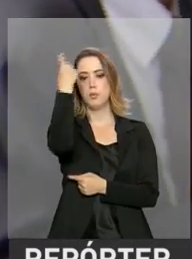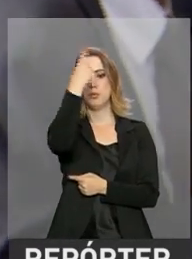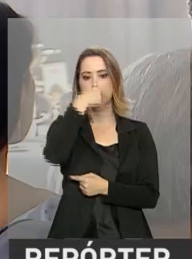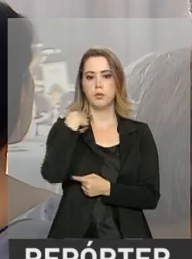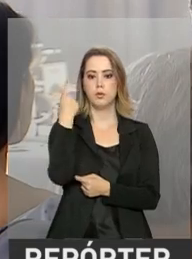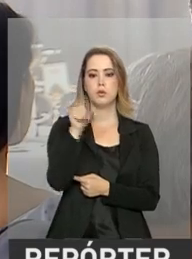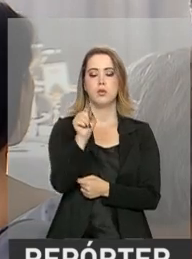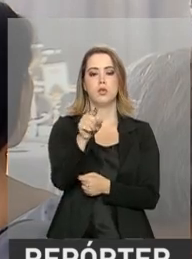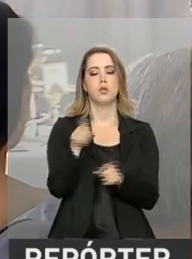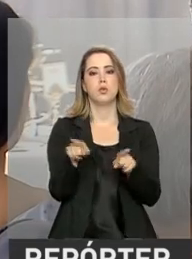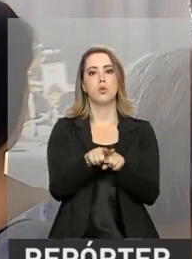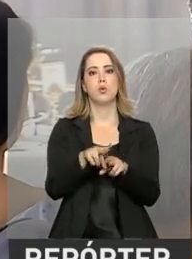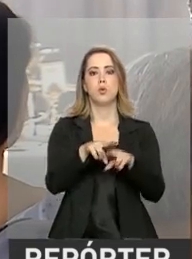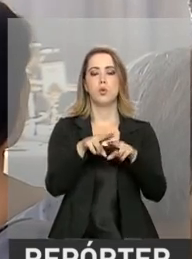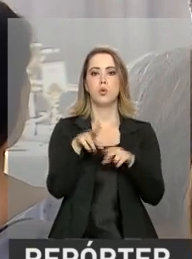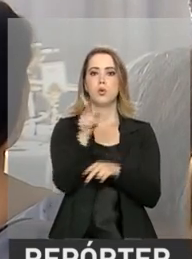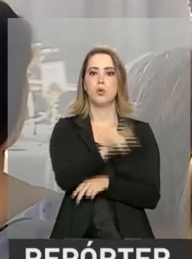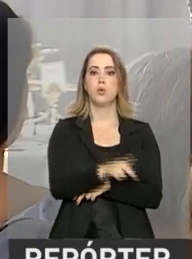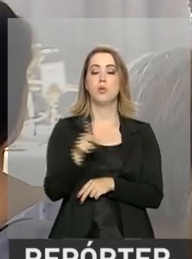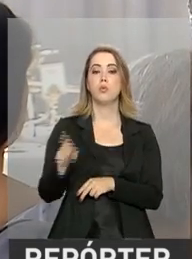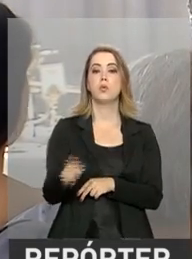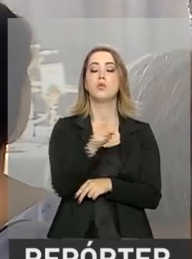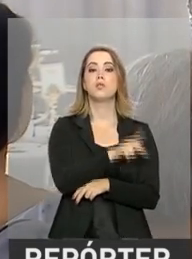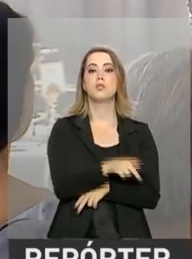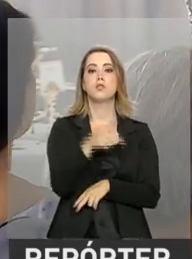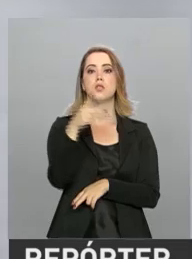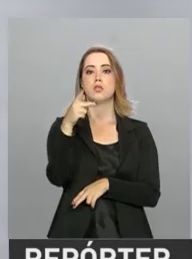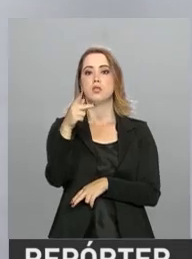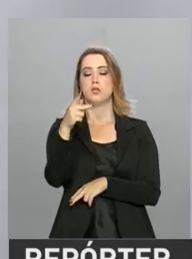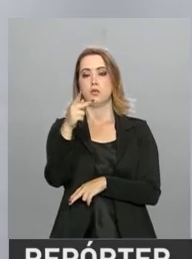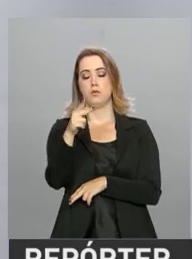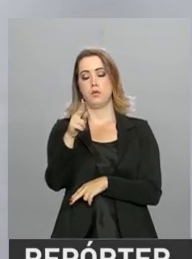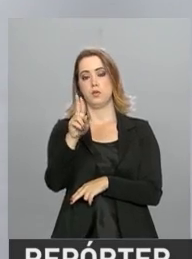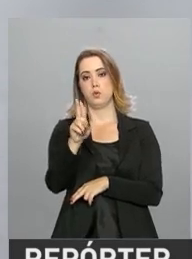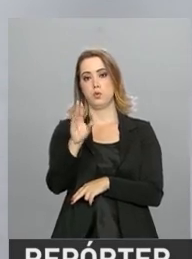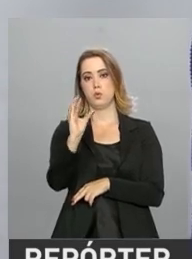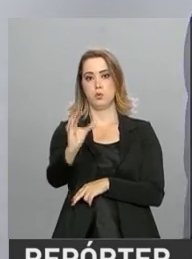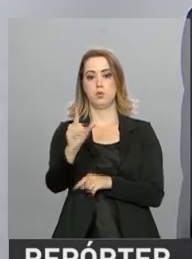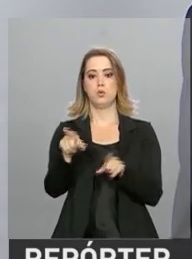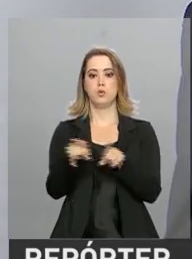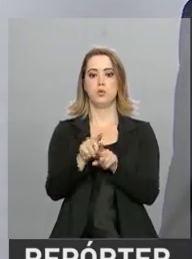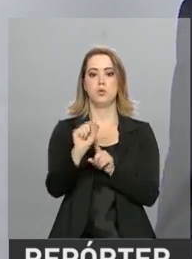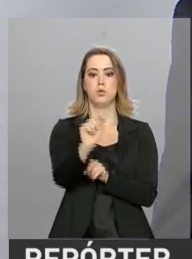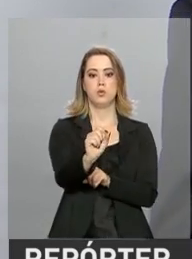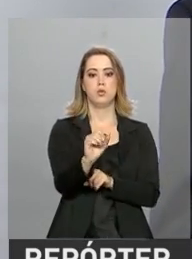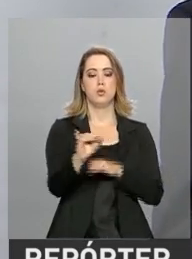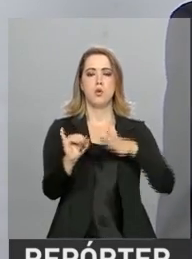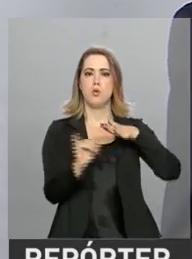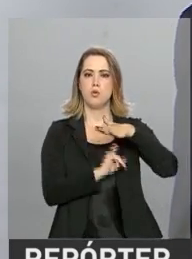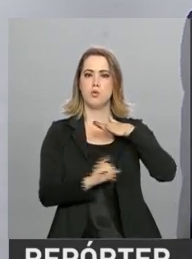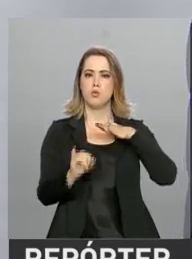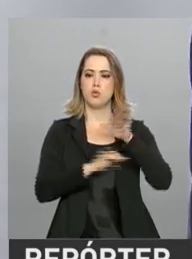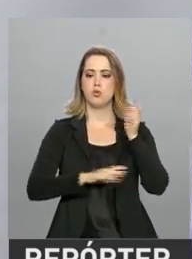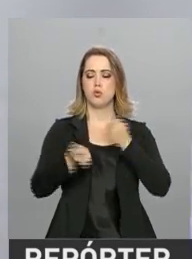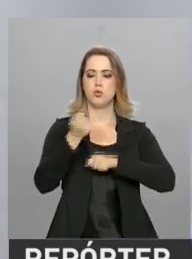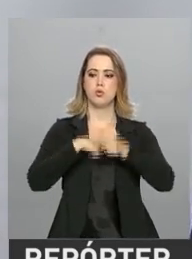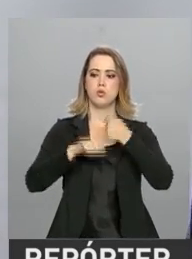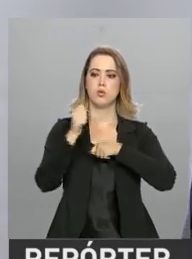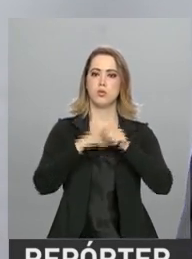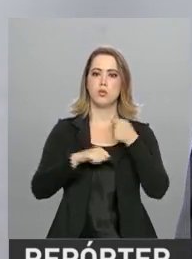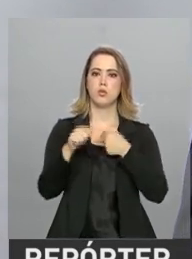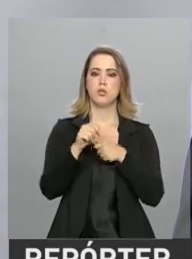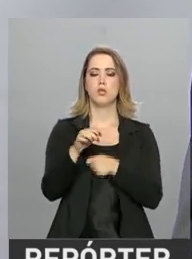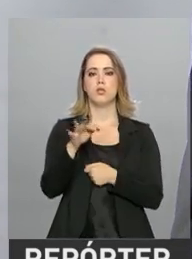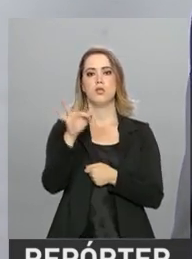Márcio Camargo, do Departamento de Economia da PUC do Rio de Janeiro, e Armando Castelar, do Instituto Brasileiro de Economia da Fundação